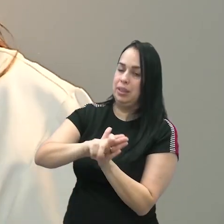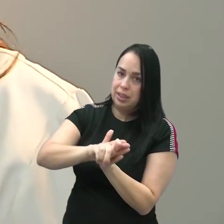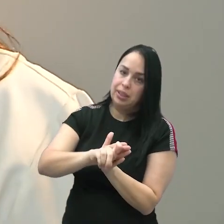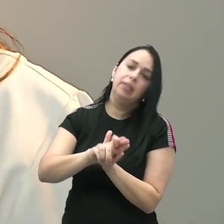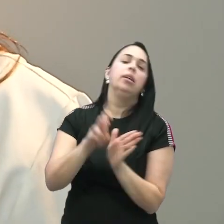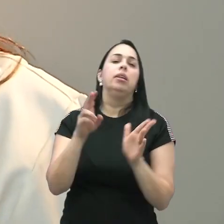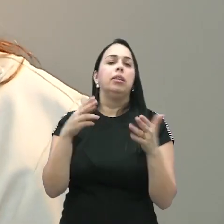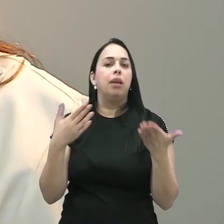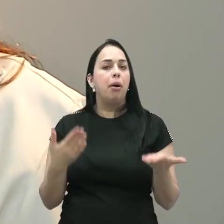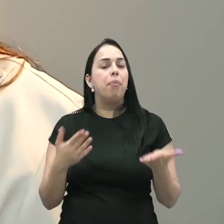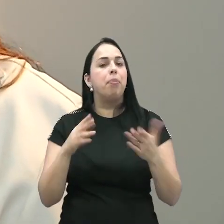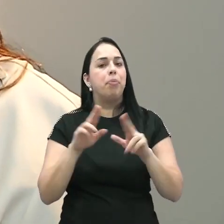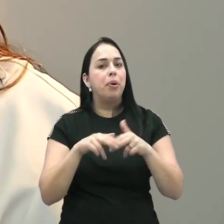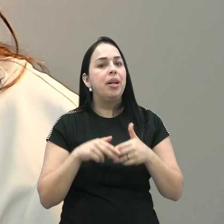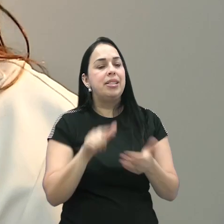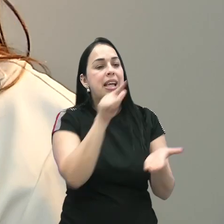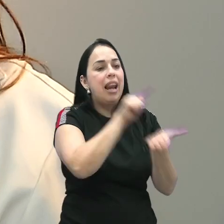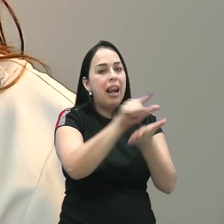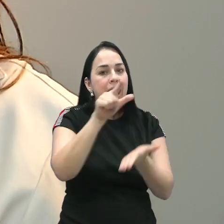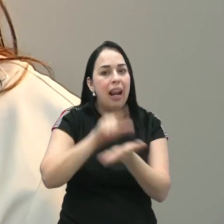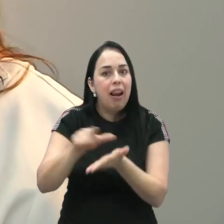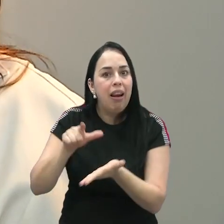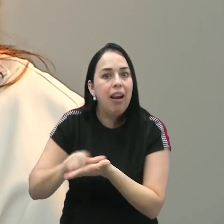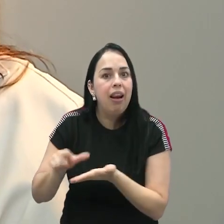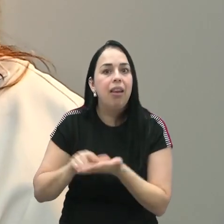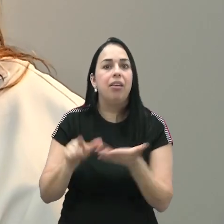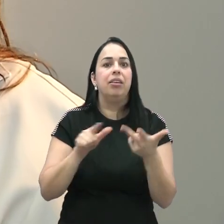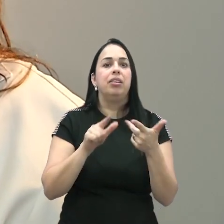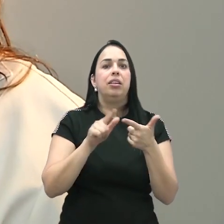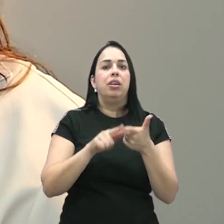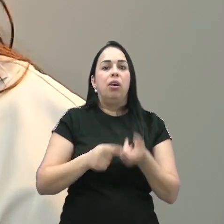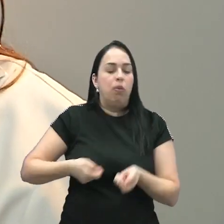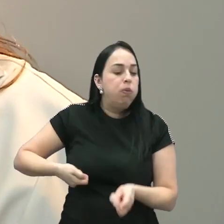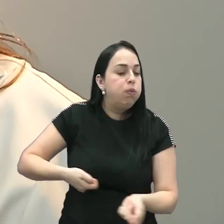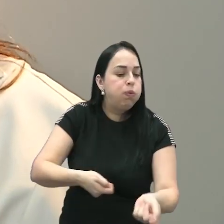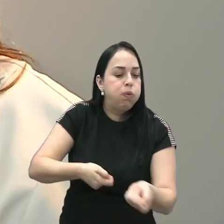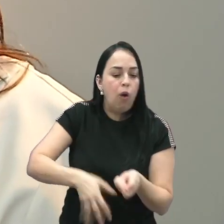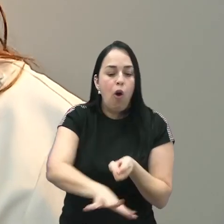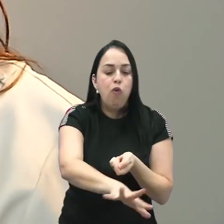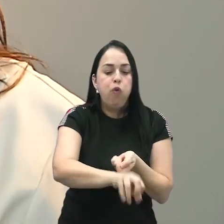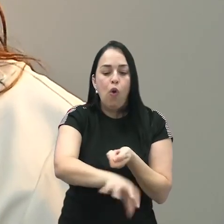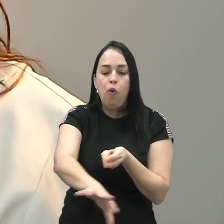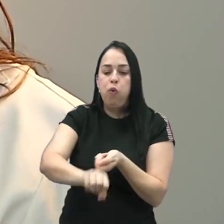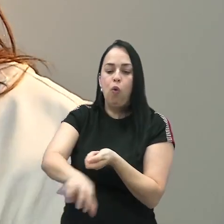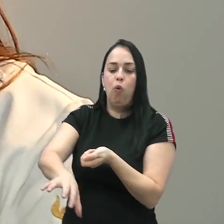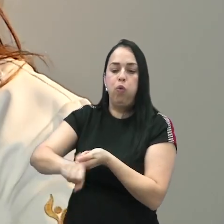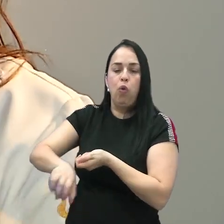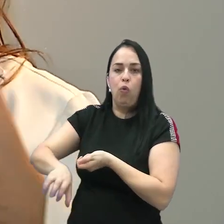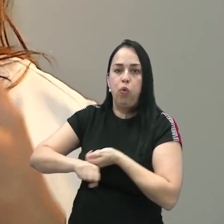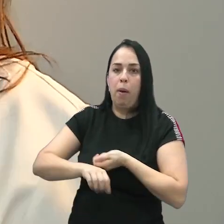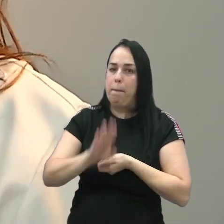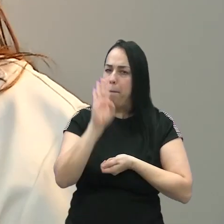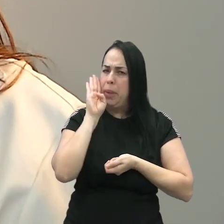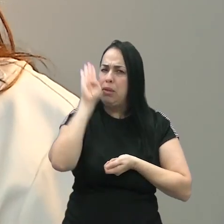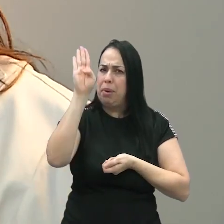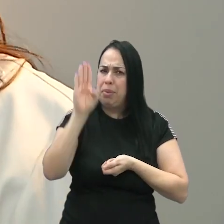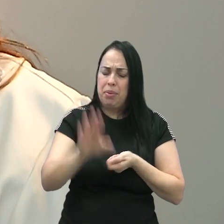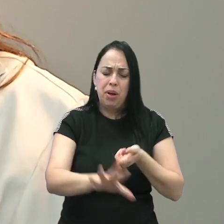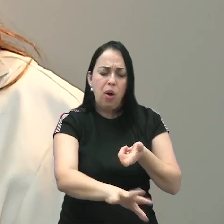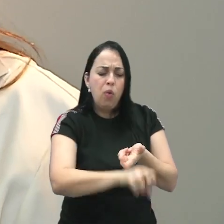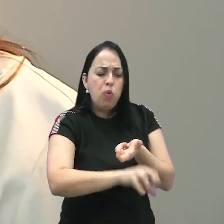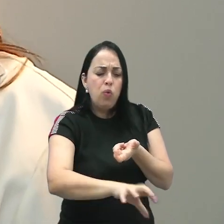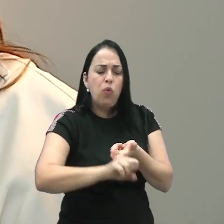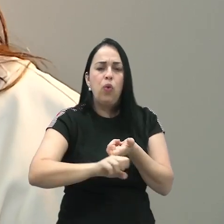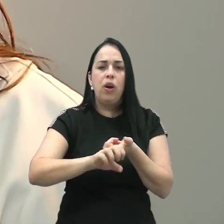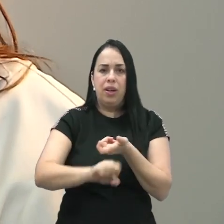baixa da temperatura. Então, a gente tem que deixar a casa limpa, usar aspirador de pó, tá? Para remover o ácaro, principalmente